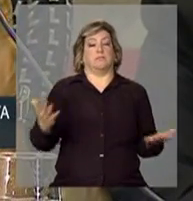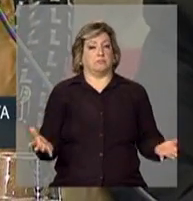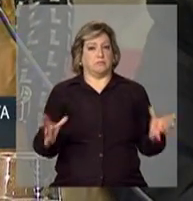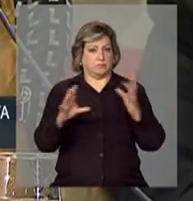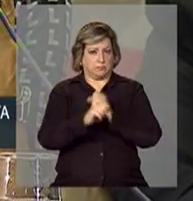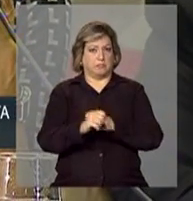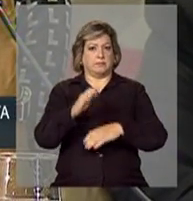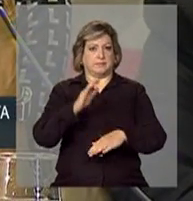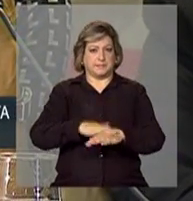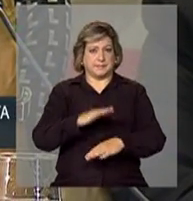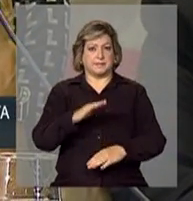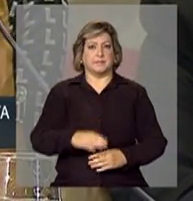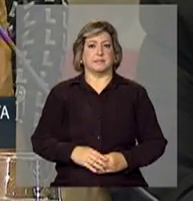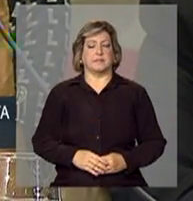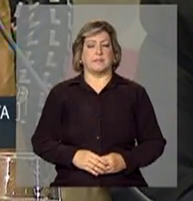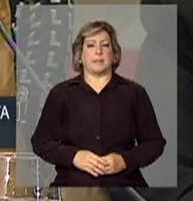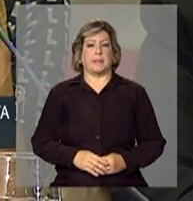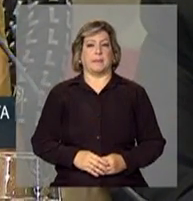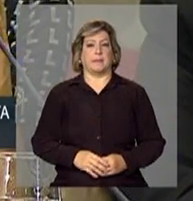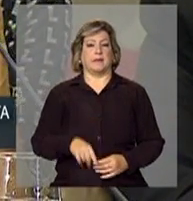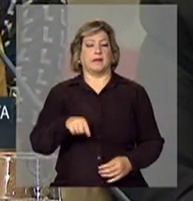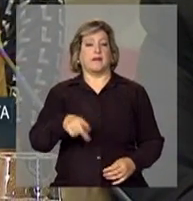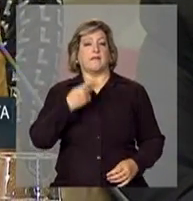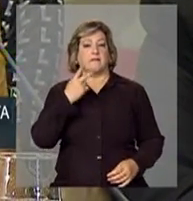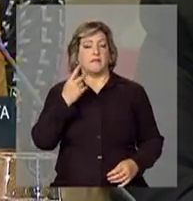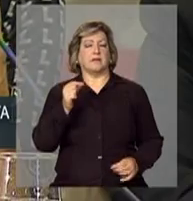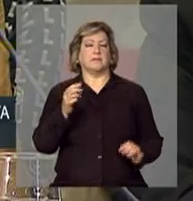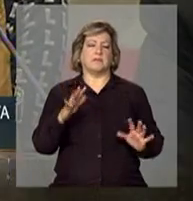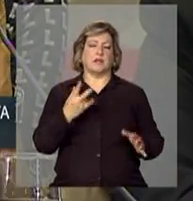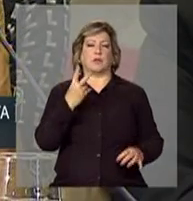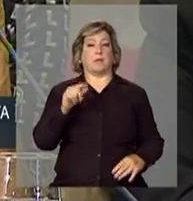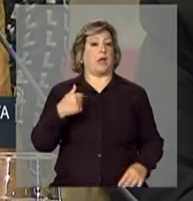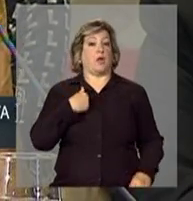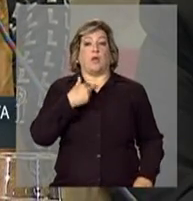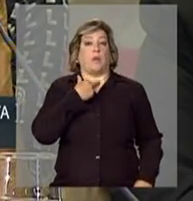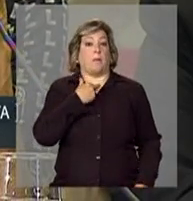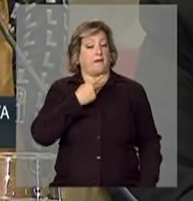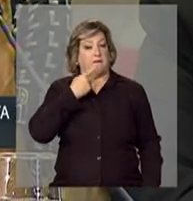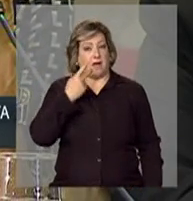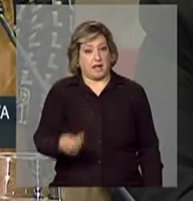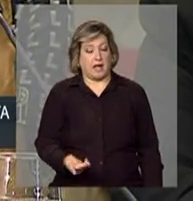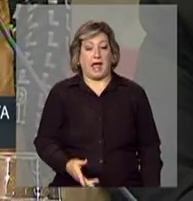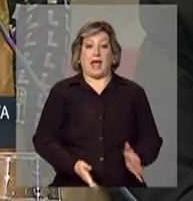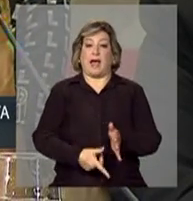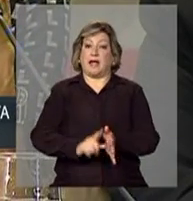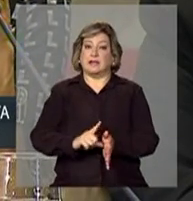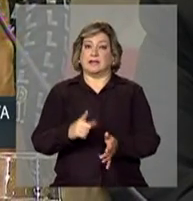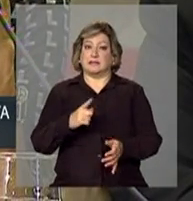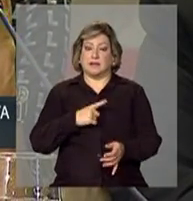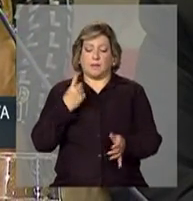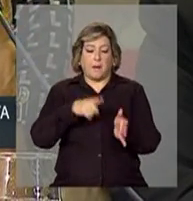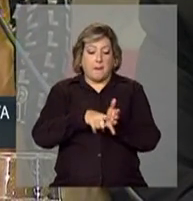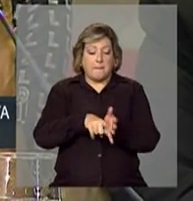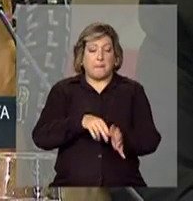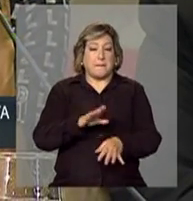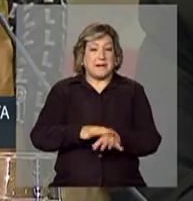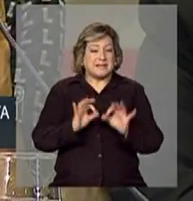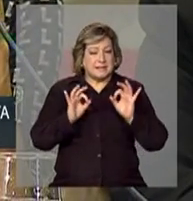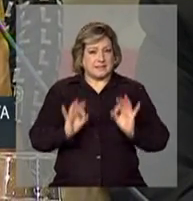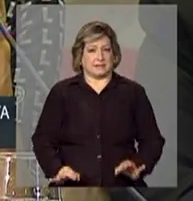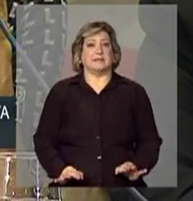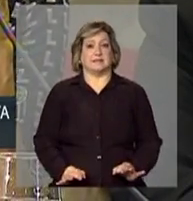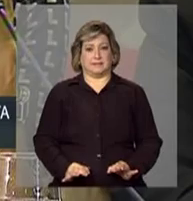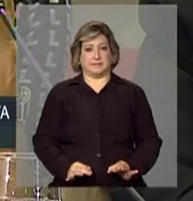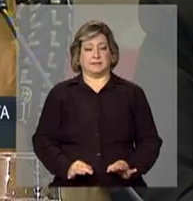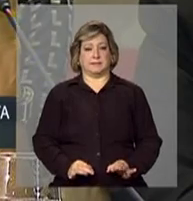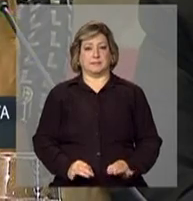denúncia do Zuaimiri Atruari, por exemplo, fala vagamente de 2 mil. Eu não posso falar de 2 mil antes de ter uma apuração mais, mas só para você ter uma ideia